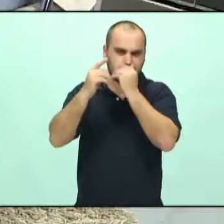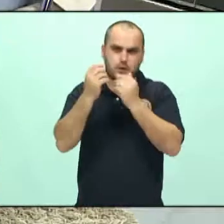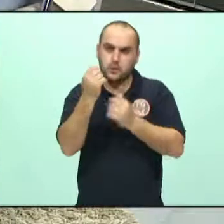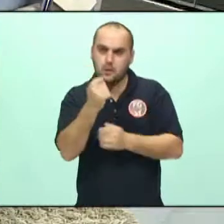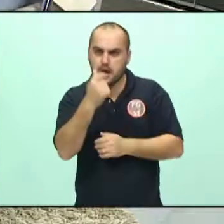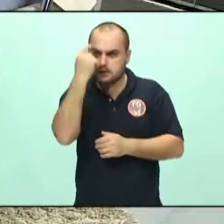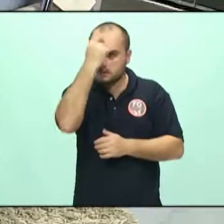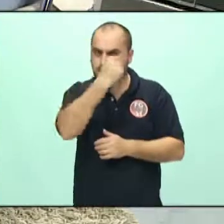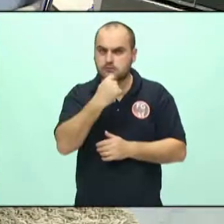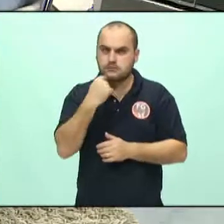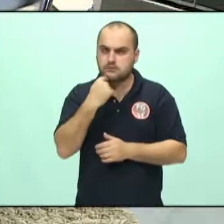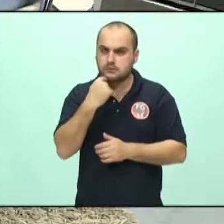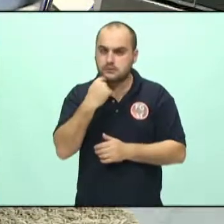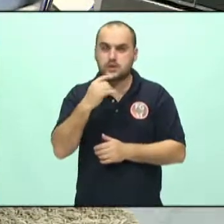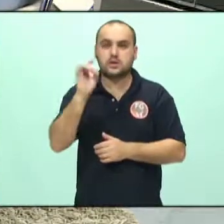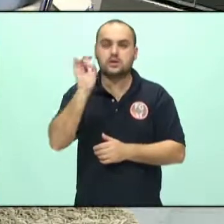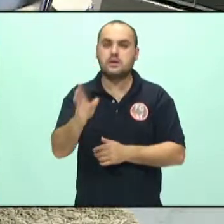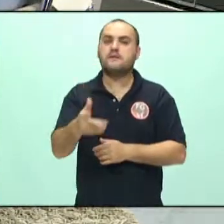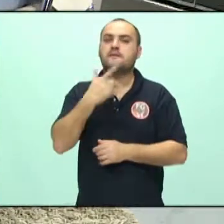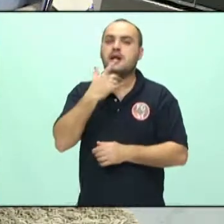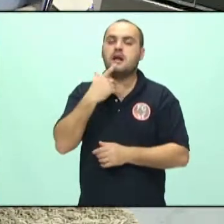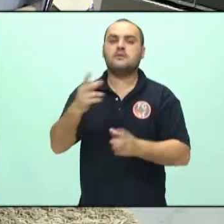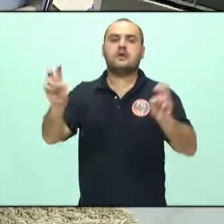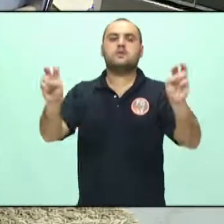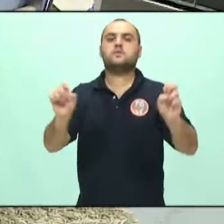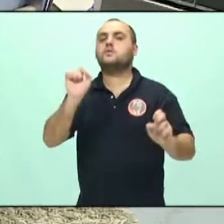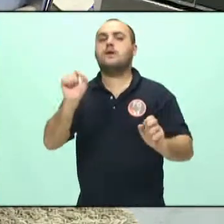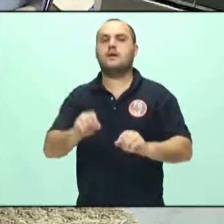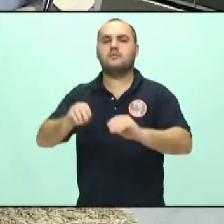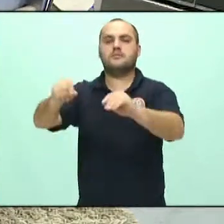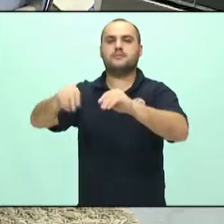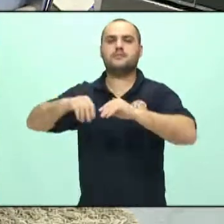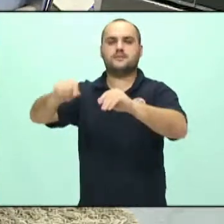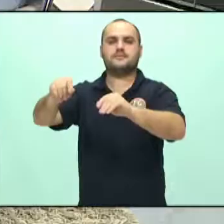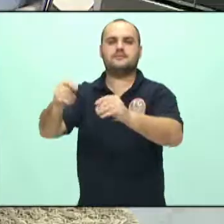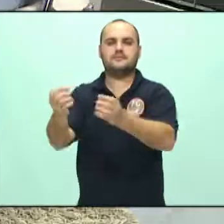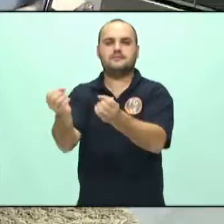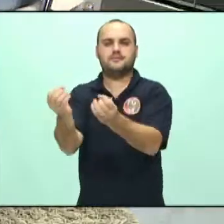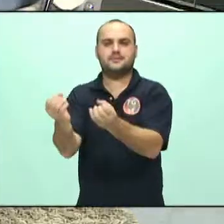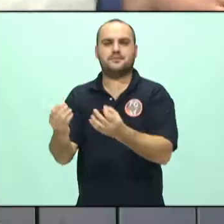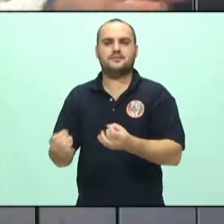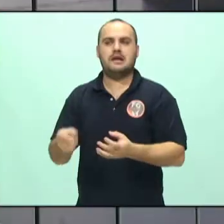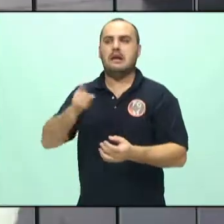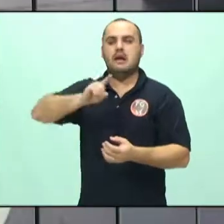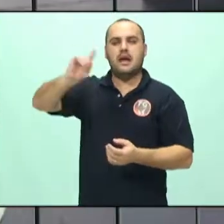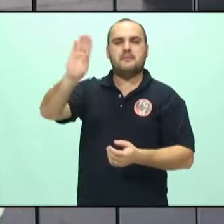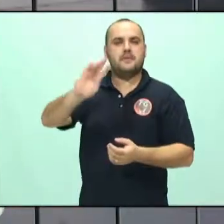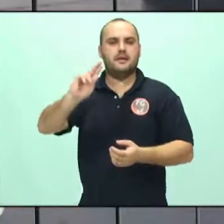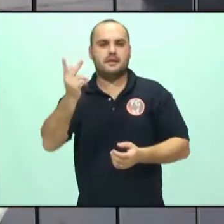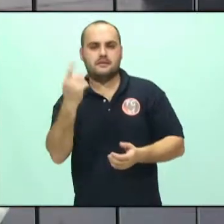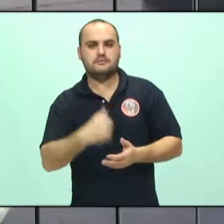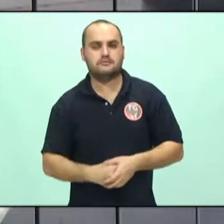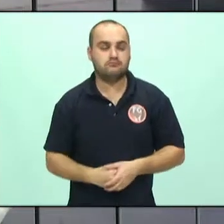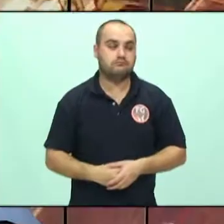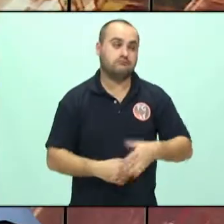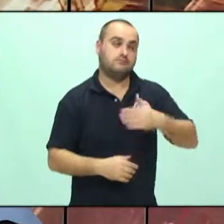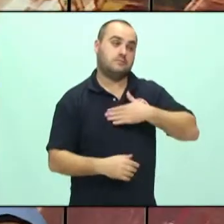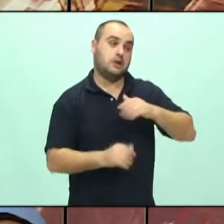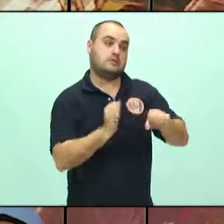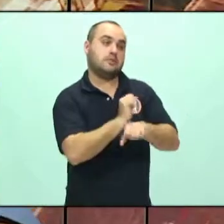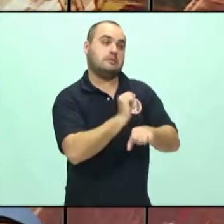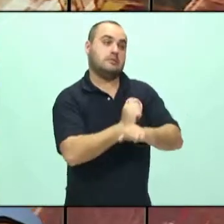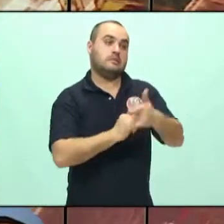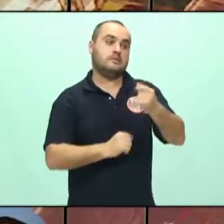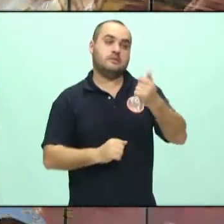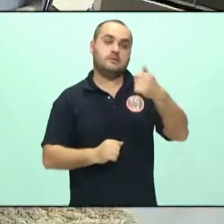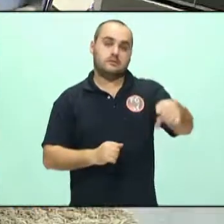nacional, só falando sobre horta comunitária em Belo Horizonte. E nós não está aqui, o nosso está aqui desde 2017. Sabe o que a